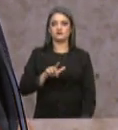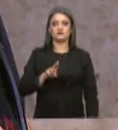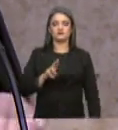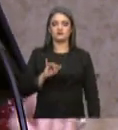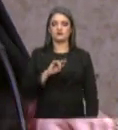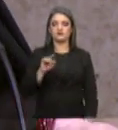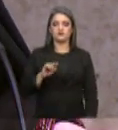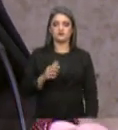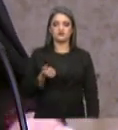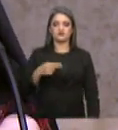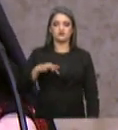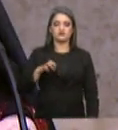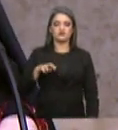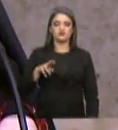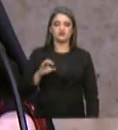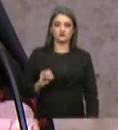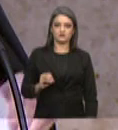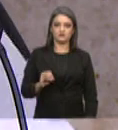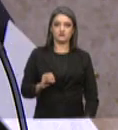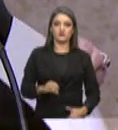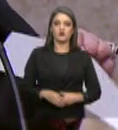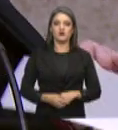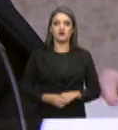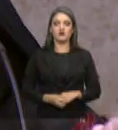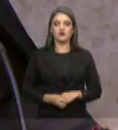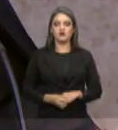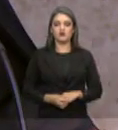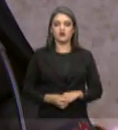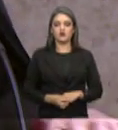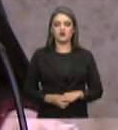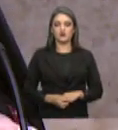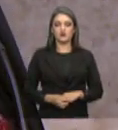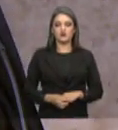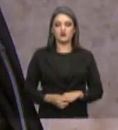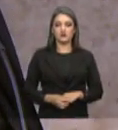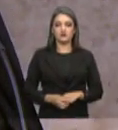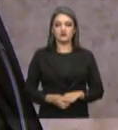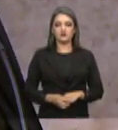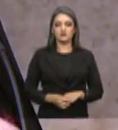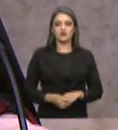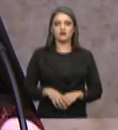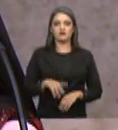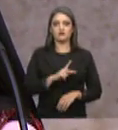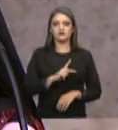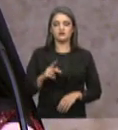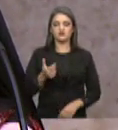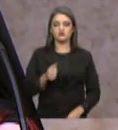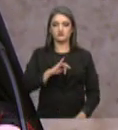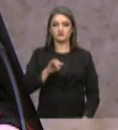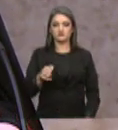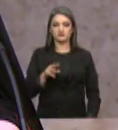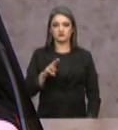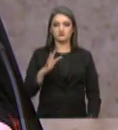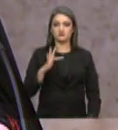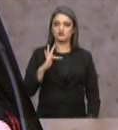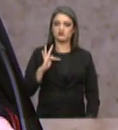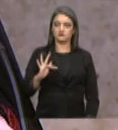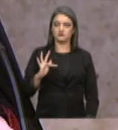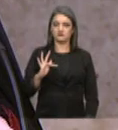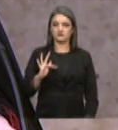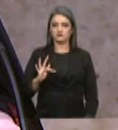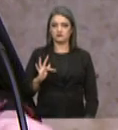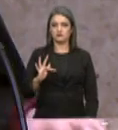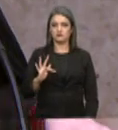Colucci e presidente da jufi Dr Nelson Gustavo